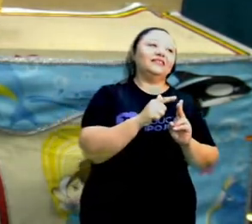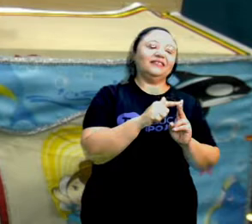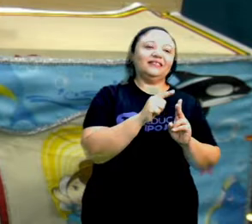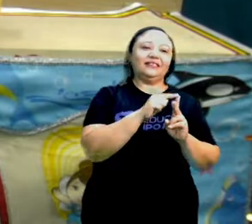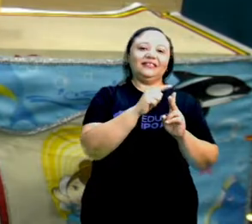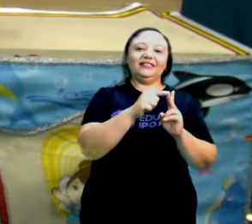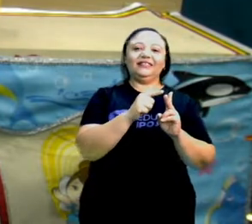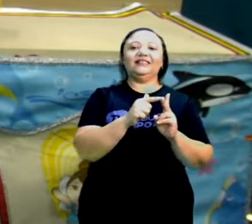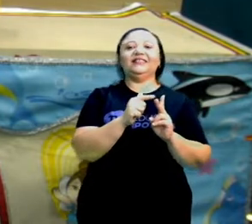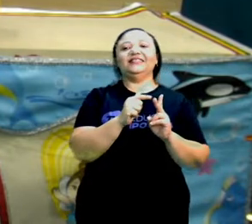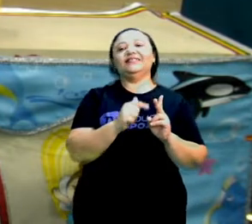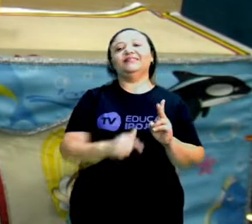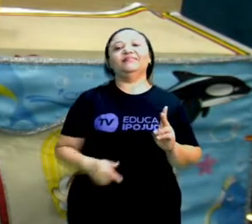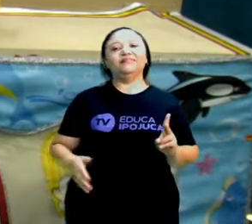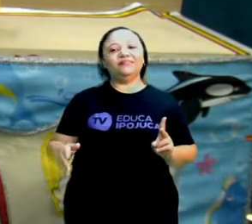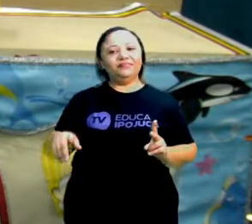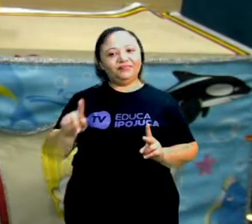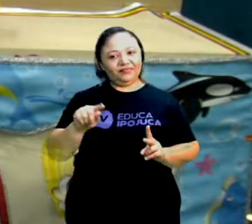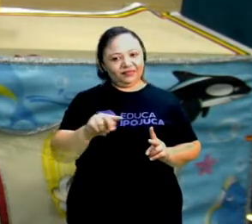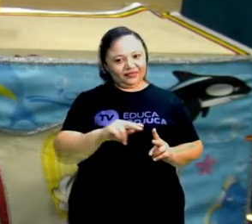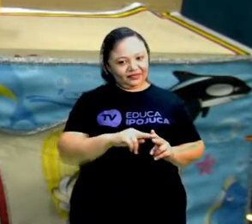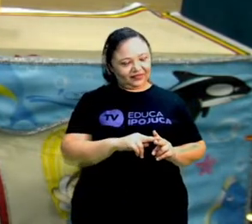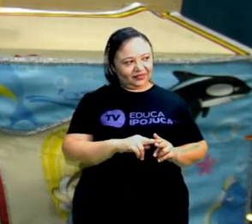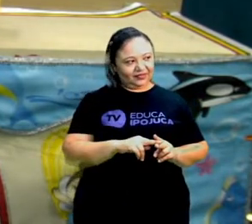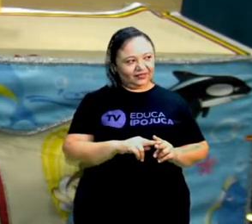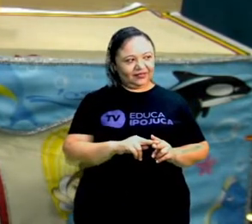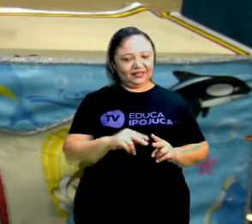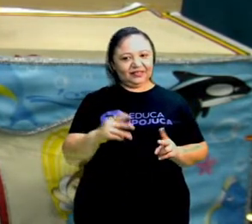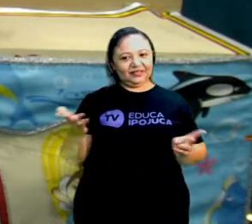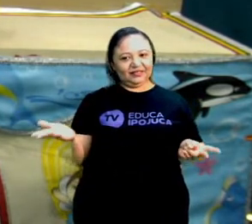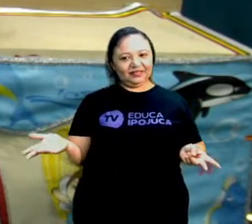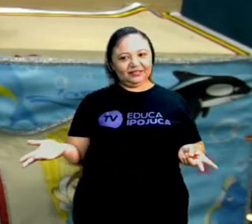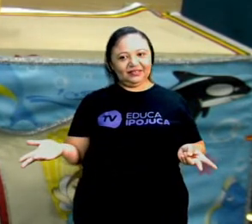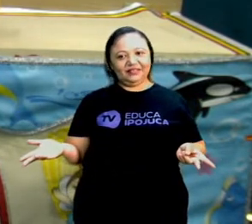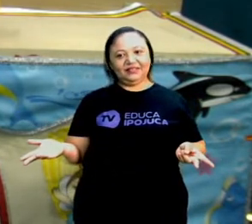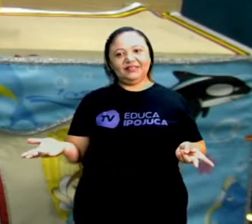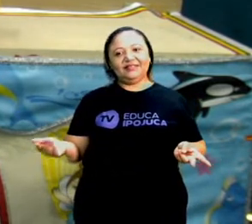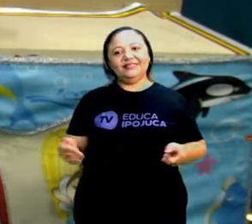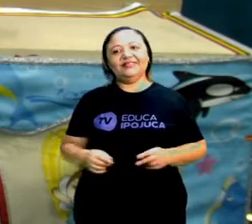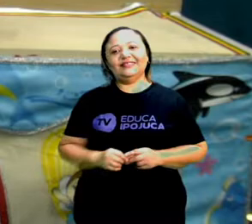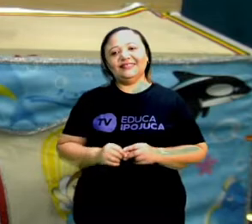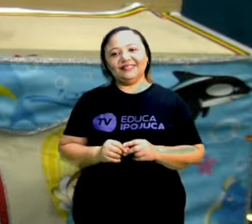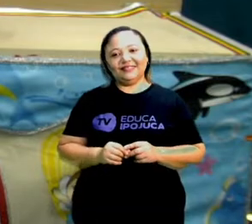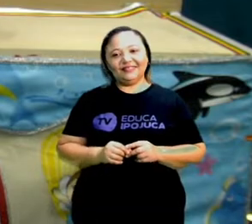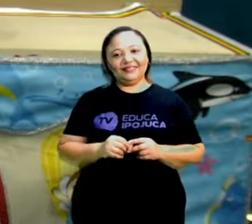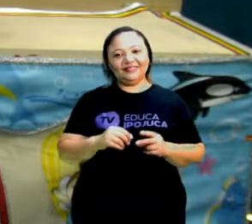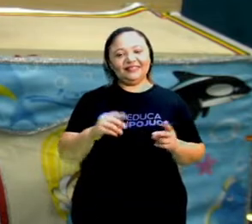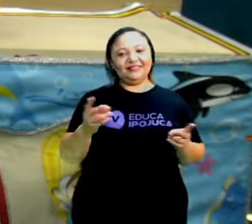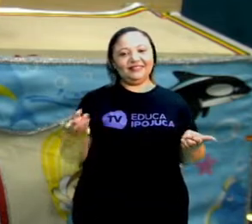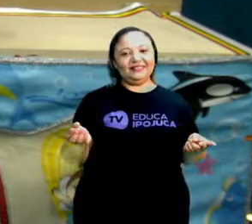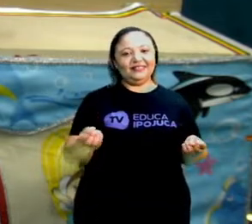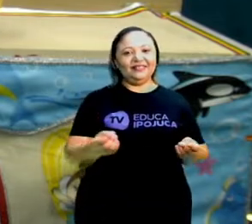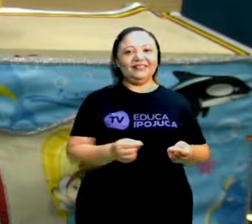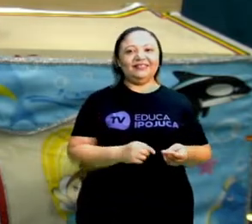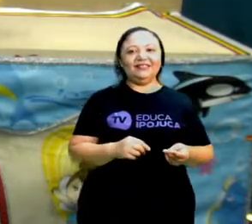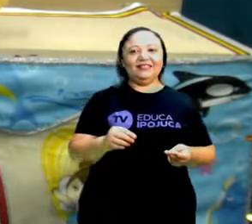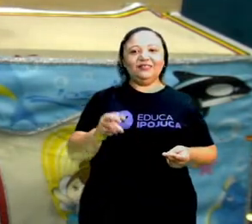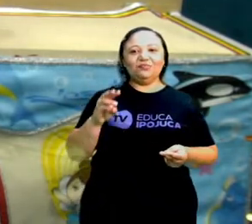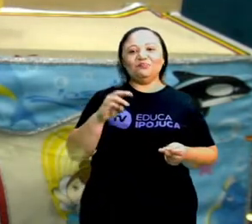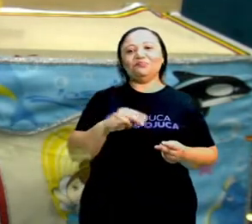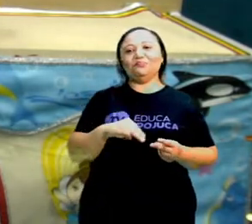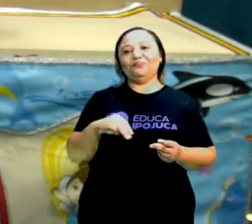Isso mesmo, gente. Tu ia colocar Matilde? Mocrilda! Como? Mocrilda! Ah,